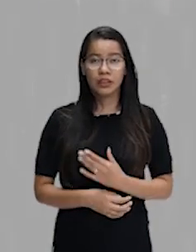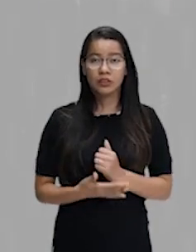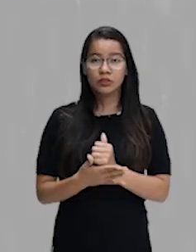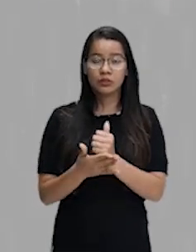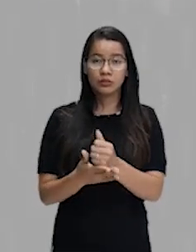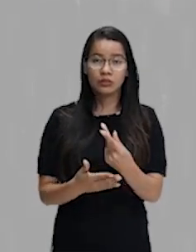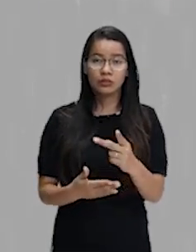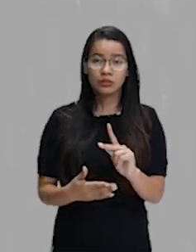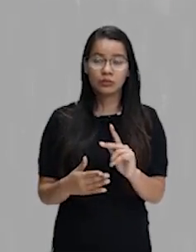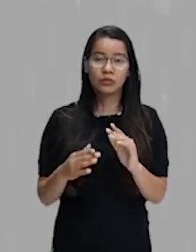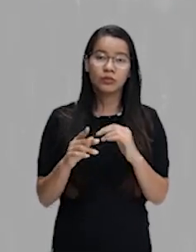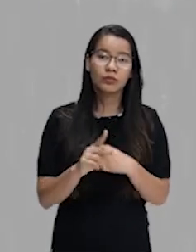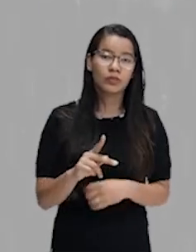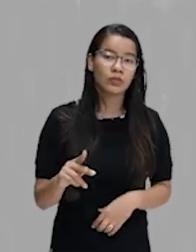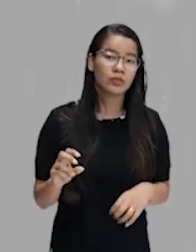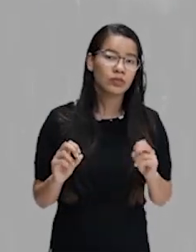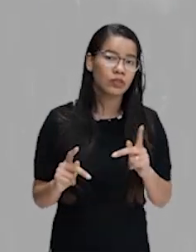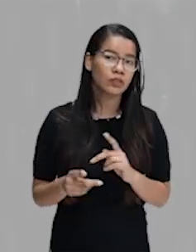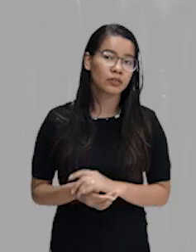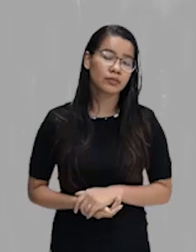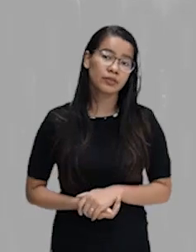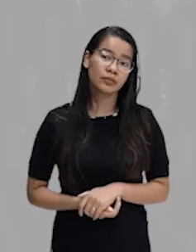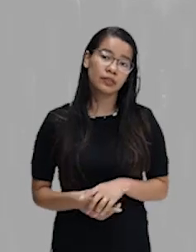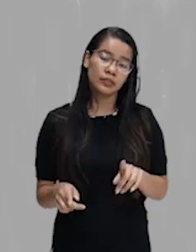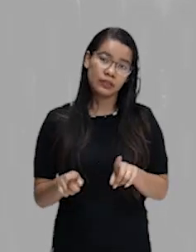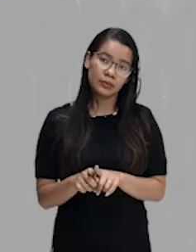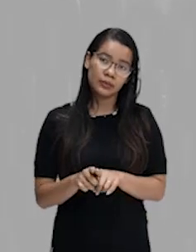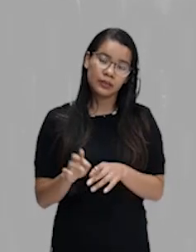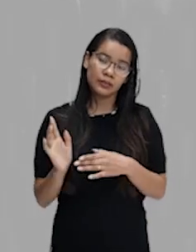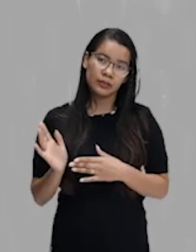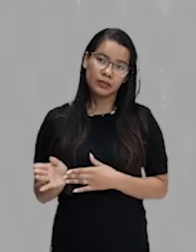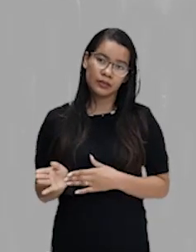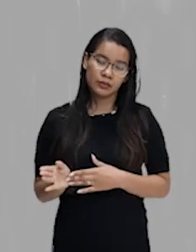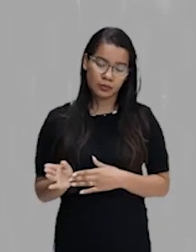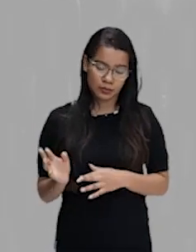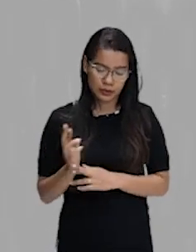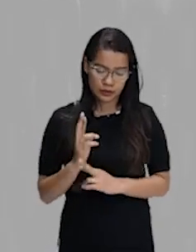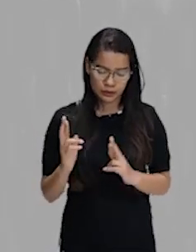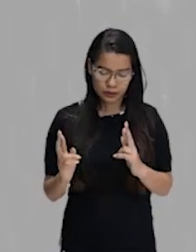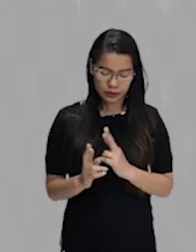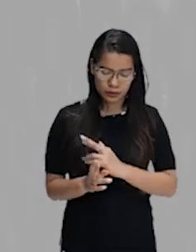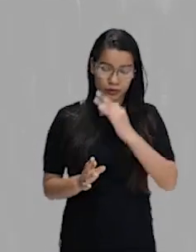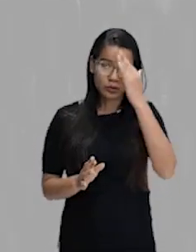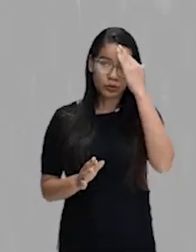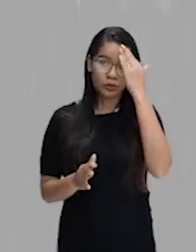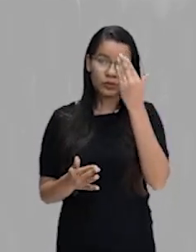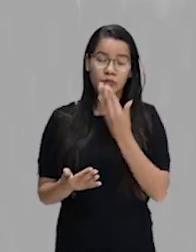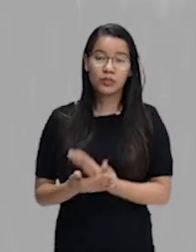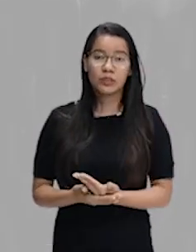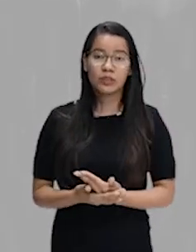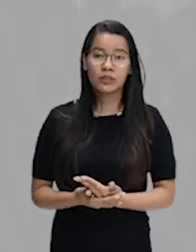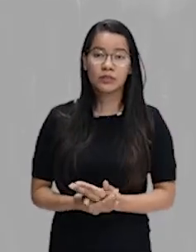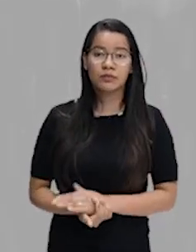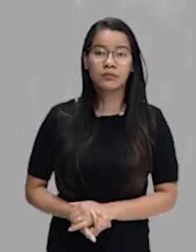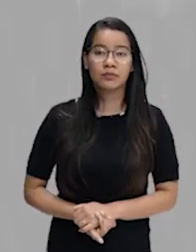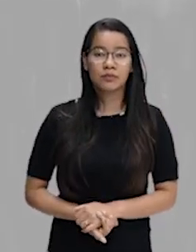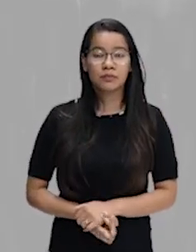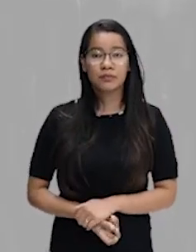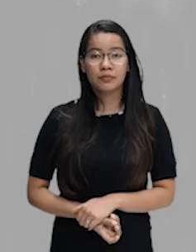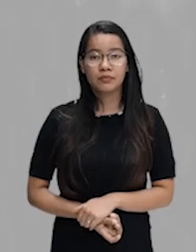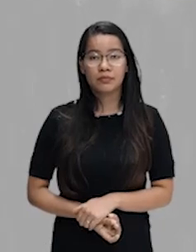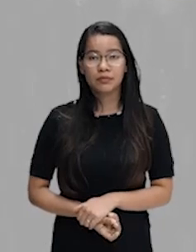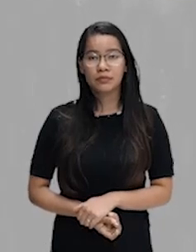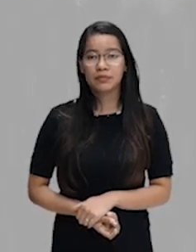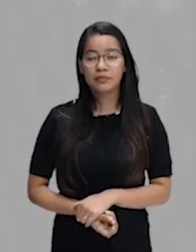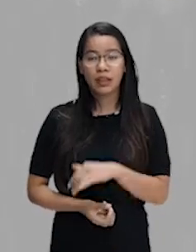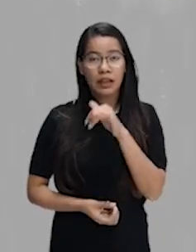seus professores, viu? Continuando. Além de estabelecer uma relação de confiança entre gestores e colaboradores.